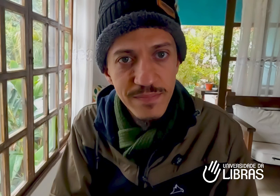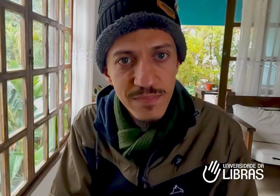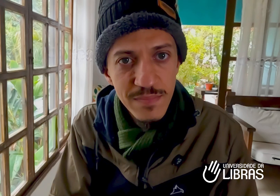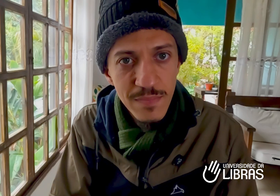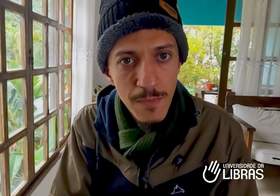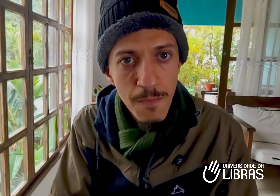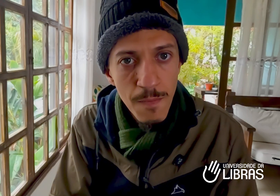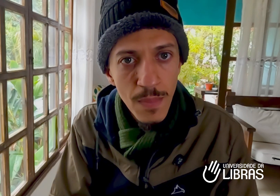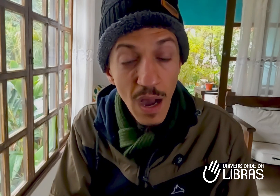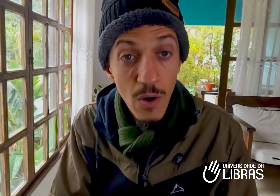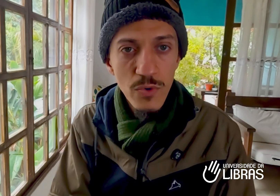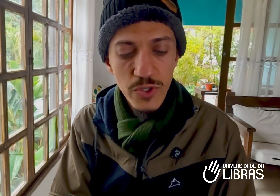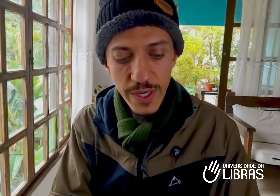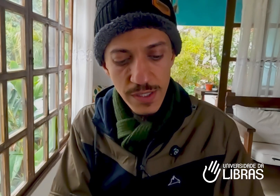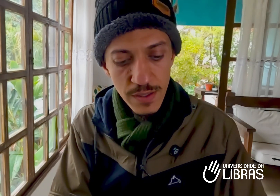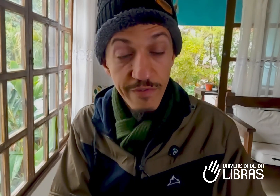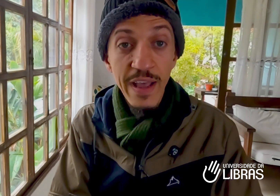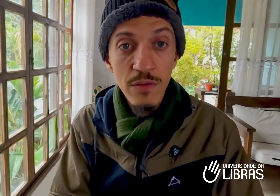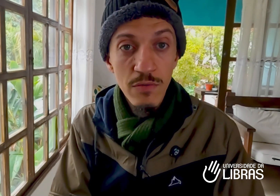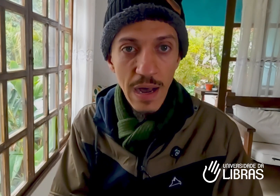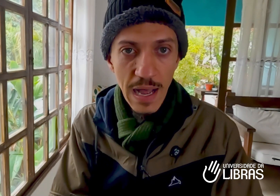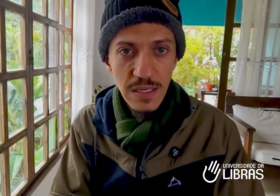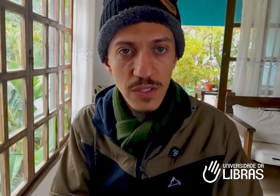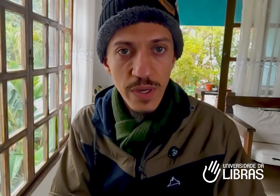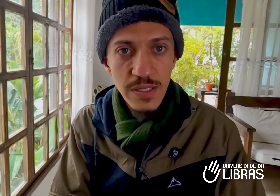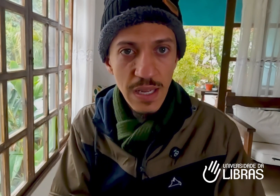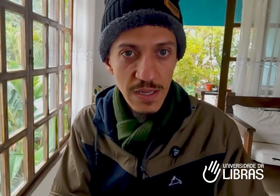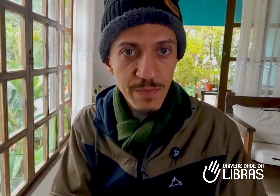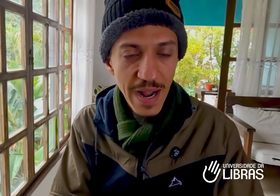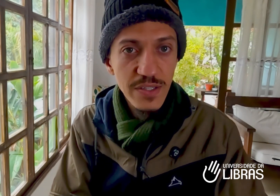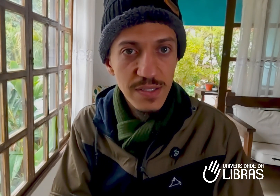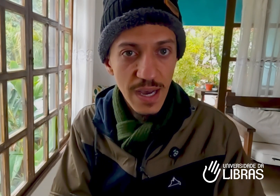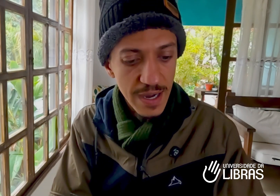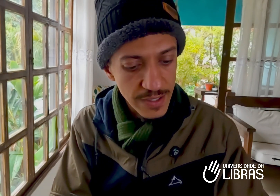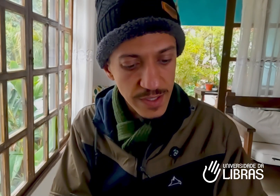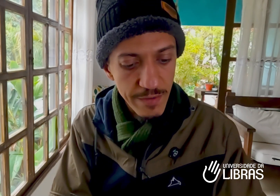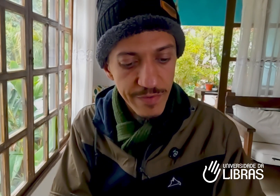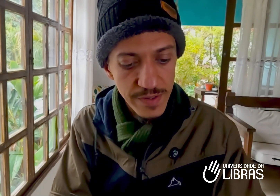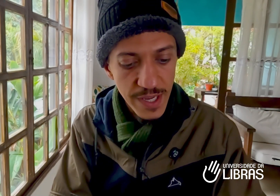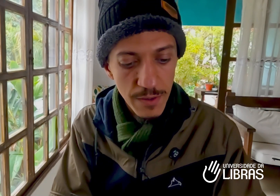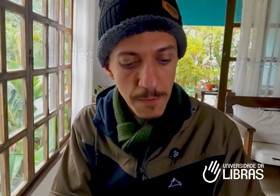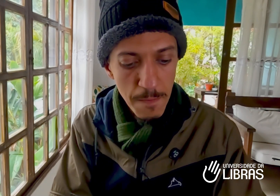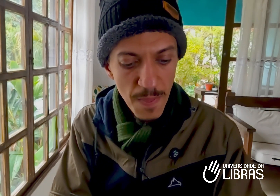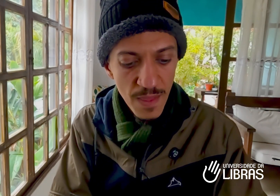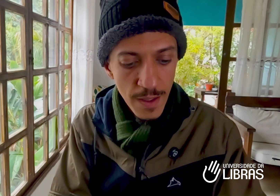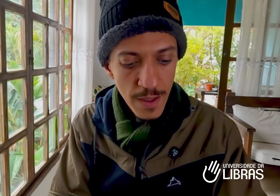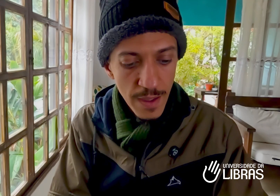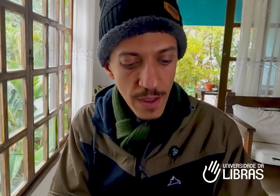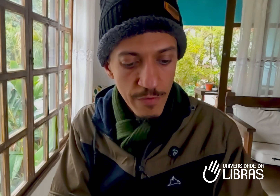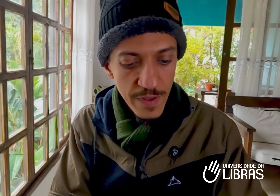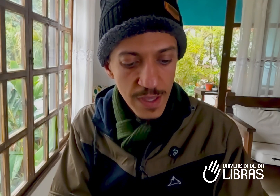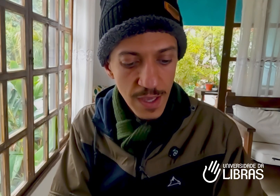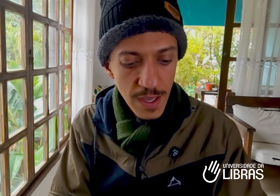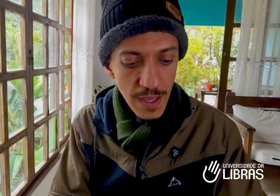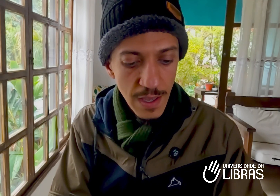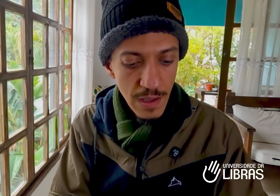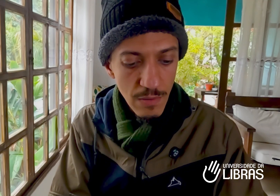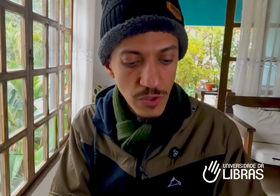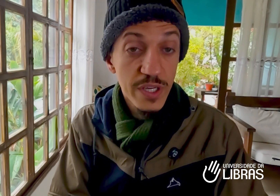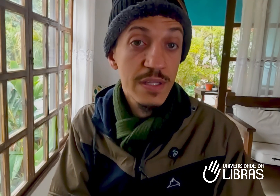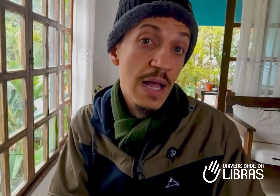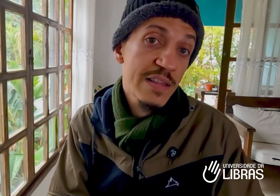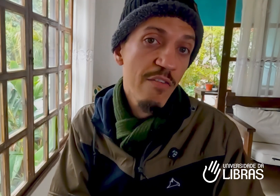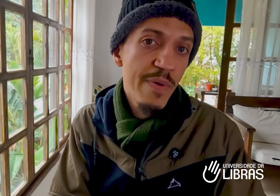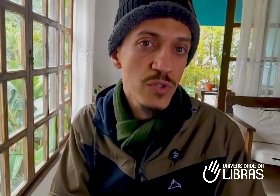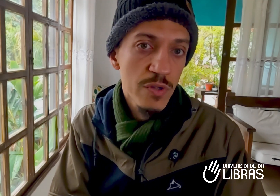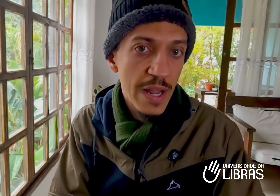Libras. Alguns dias, vendo as lições, as práticas que a Kátia estava fazendo, eu vi que um